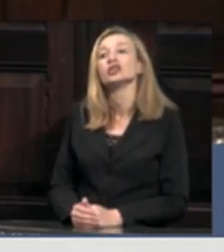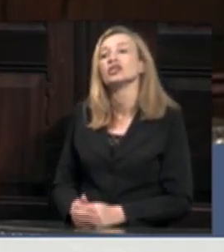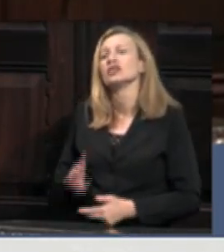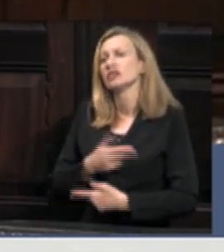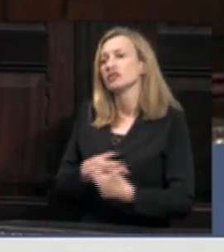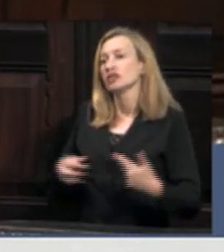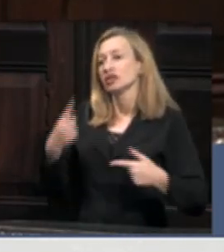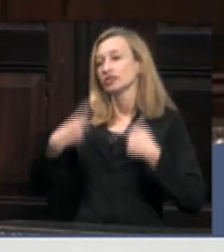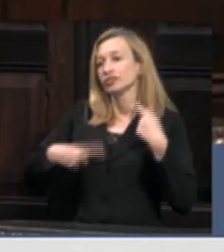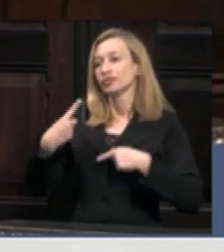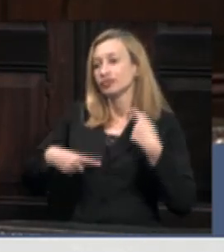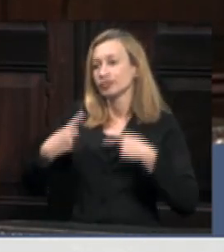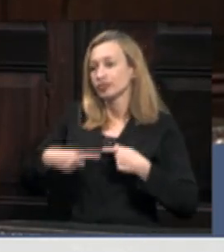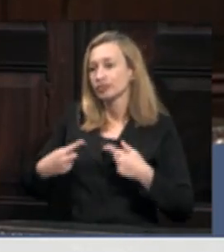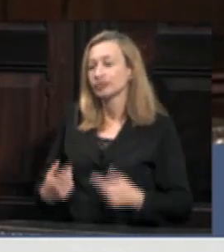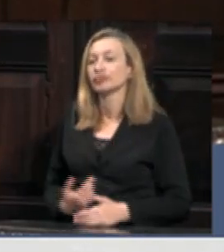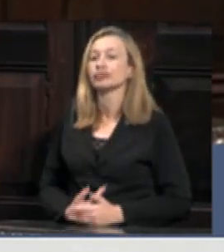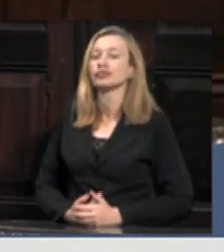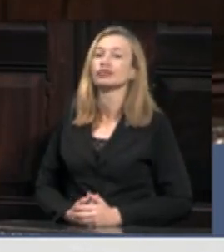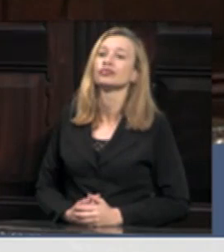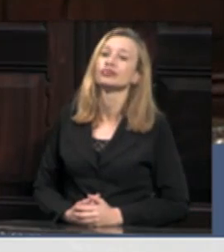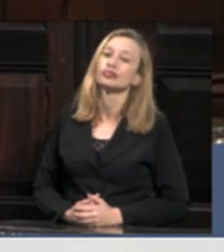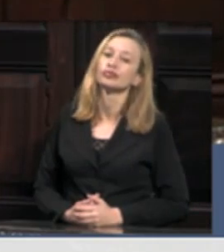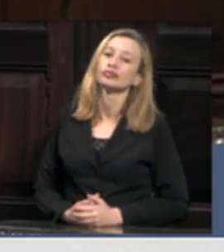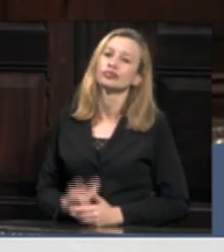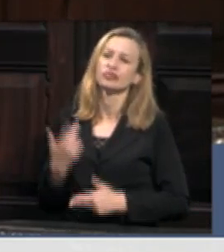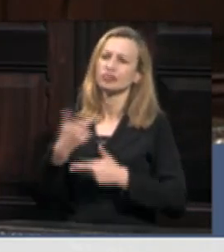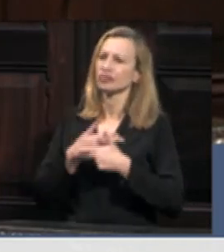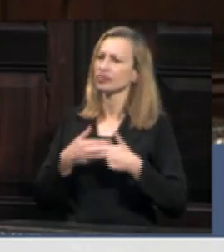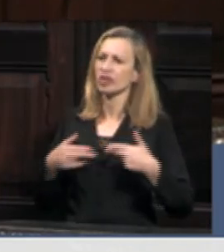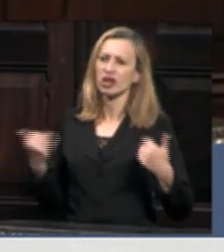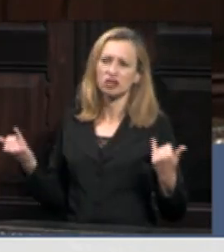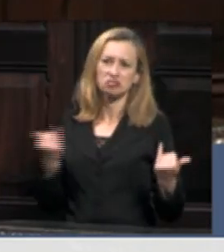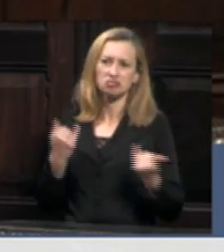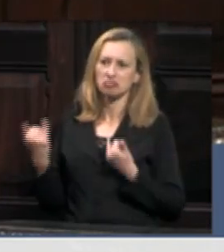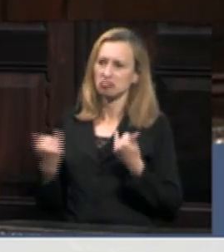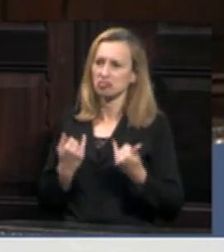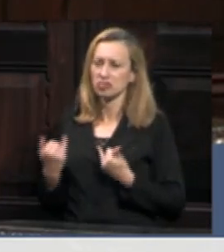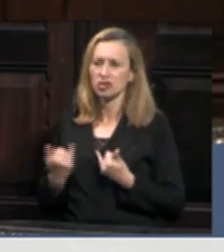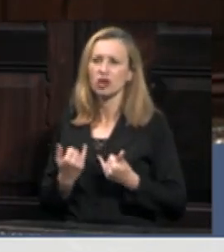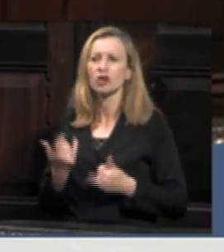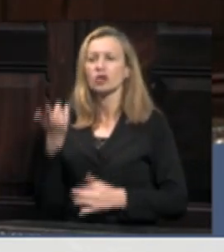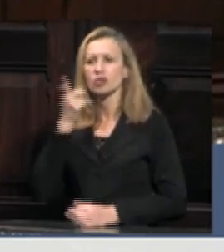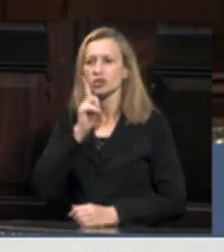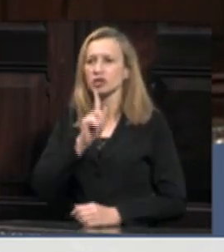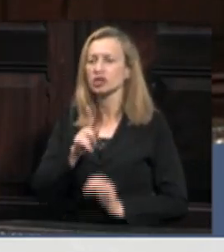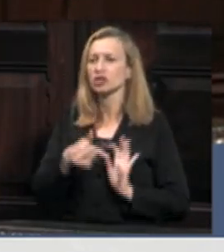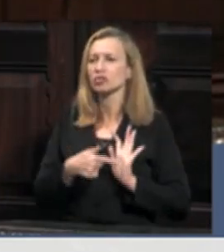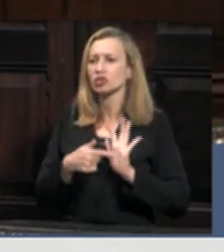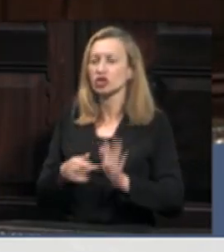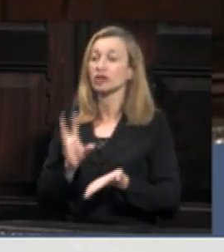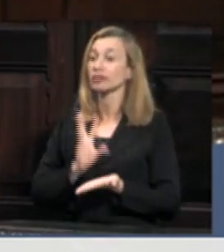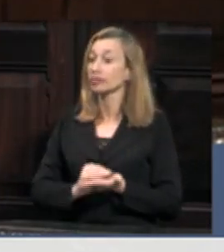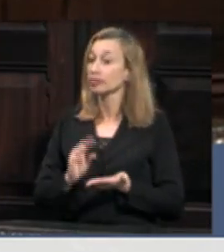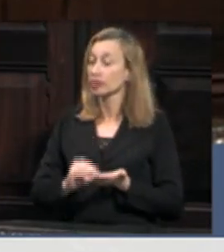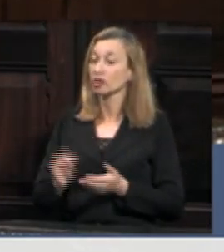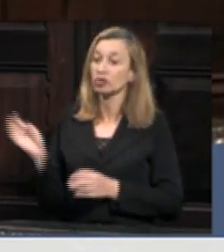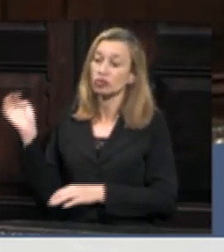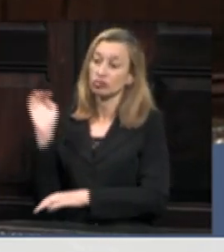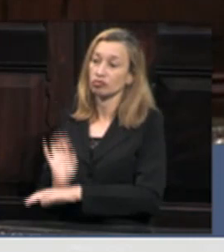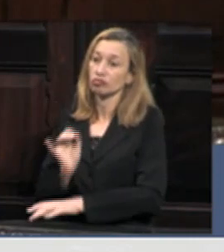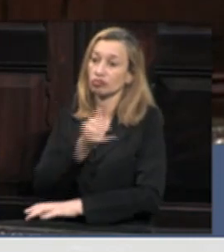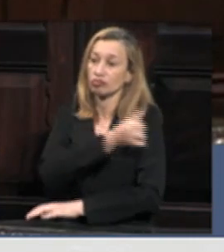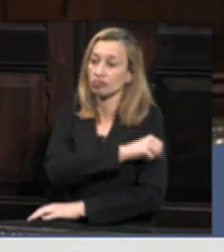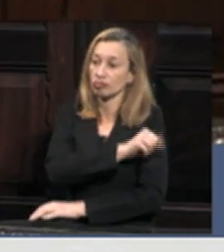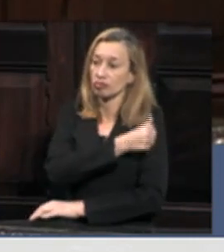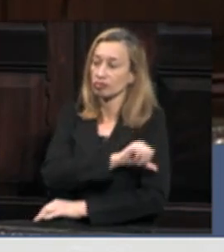debate, com muitos embates, conseguimos colocar na pauta do Estado do Rio de Janeiro